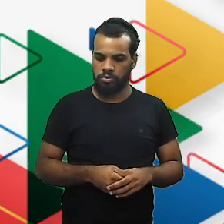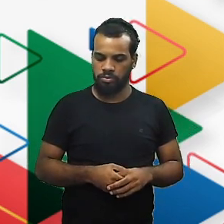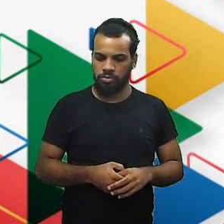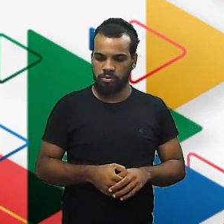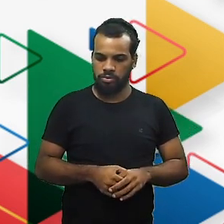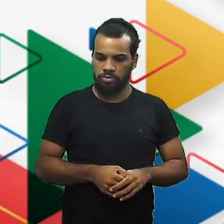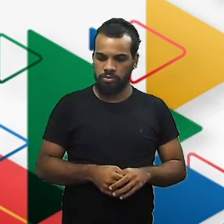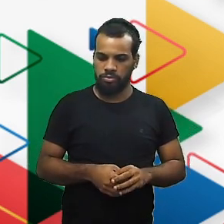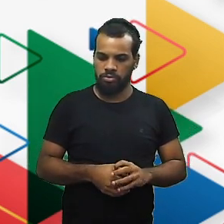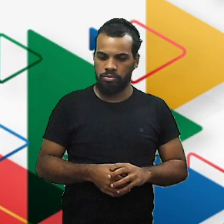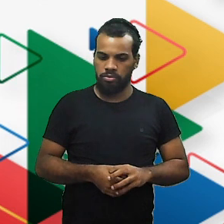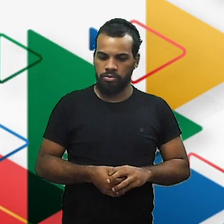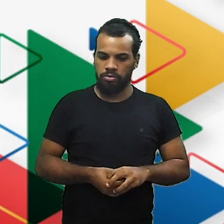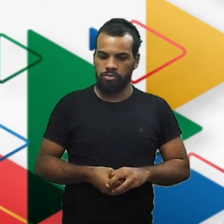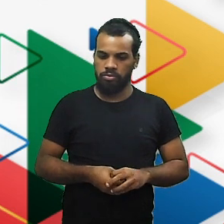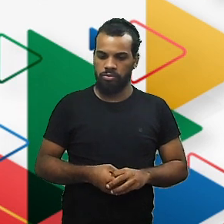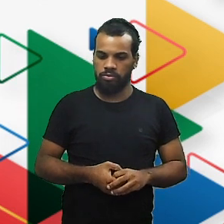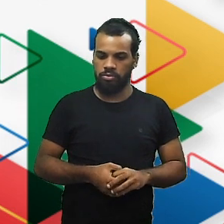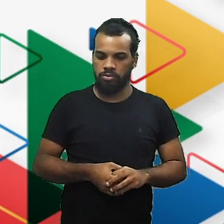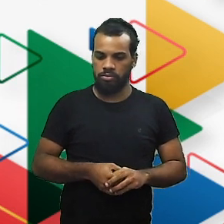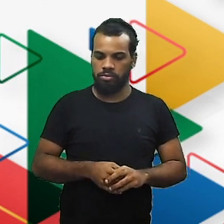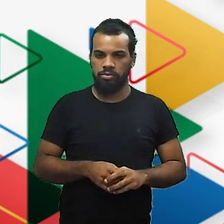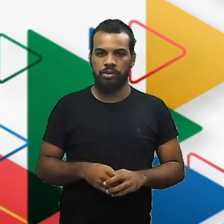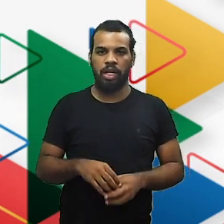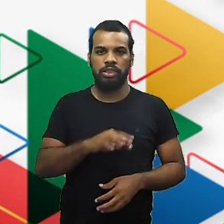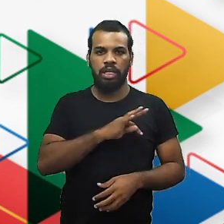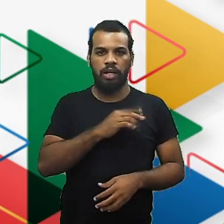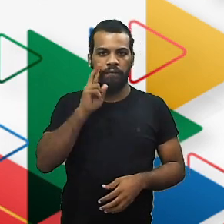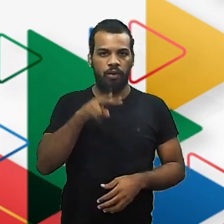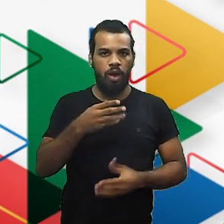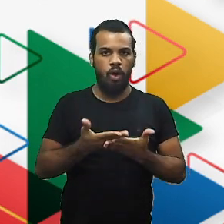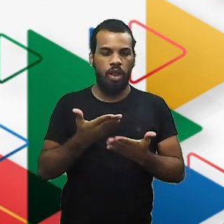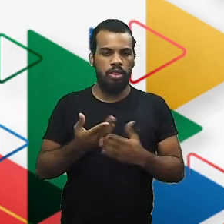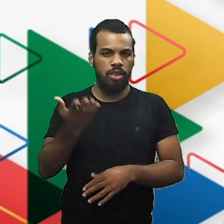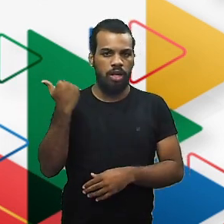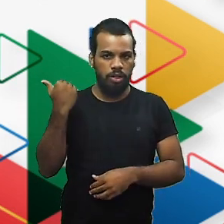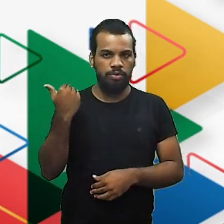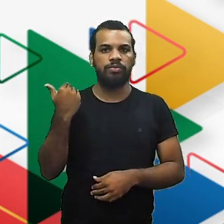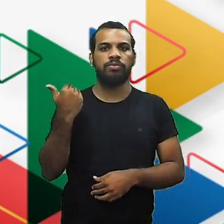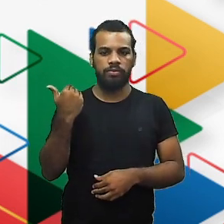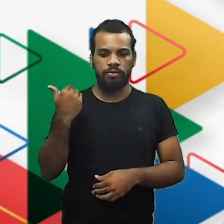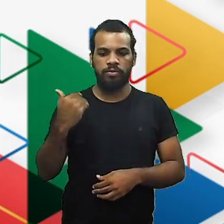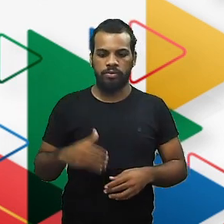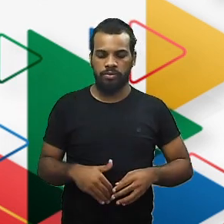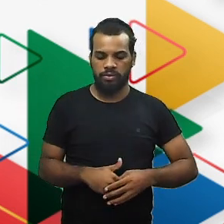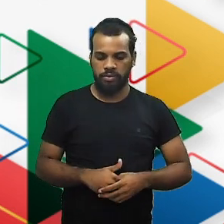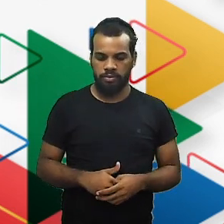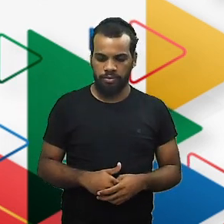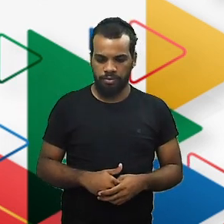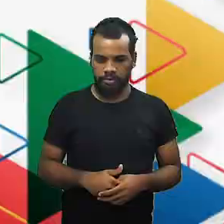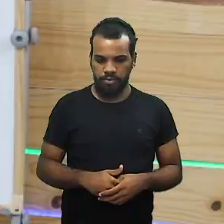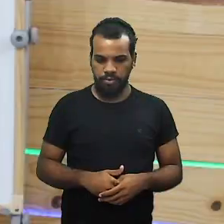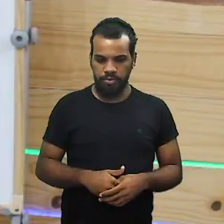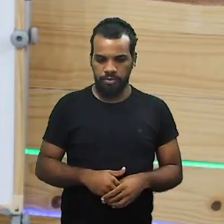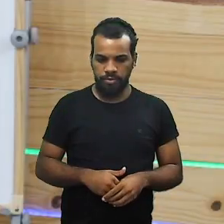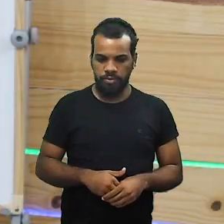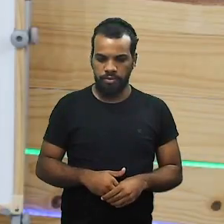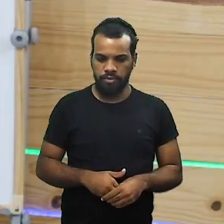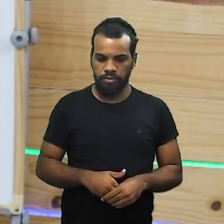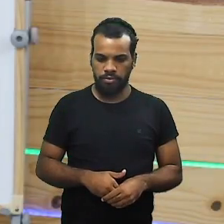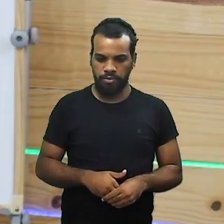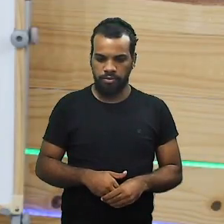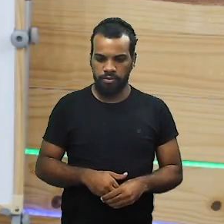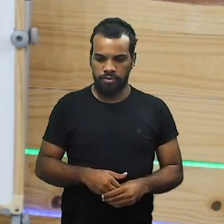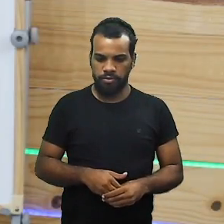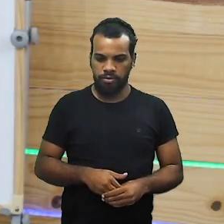aí a gente vai aplicar a técnica vista na aula anterior e a técnica de resolução nossa aqui dessa aula. Robertão, vem comigo.